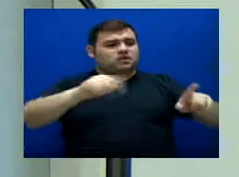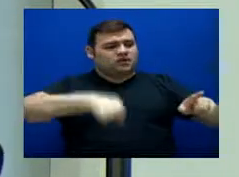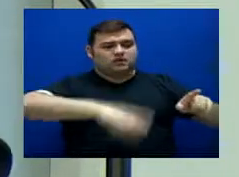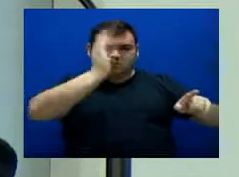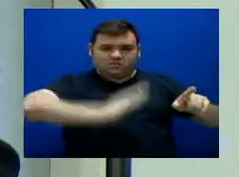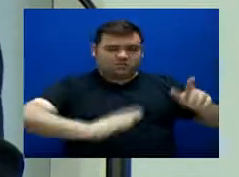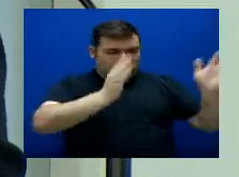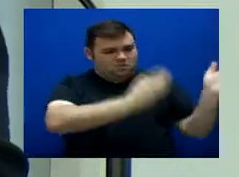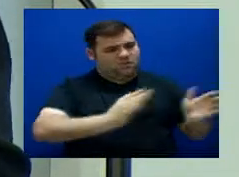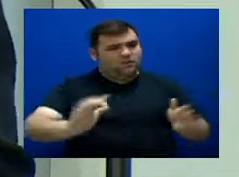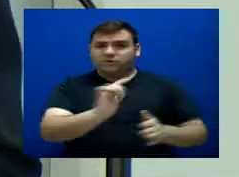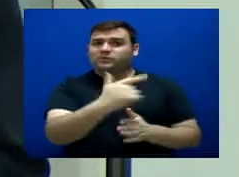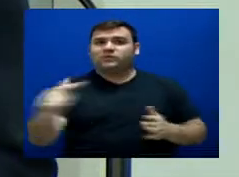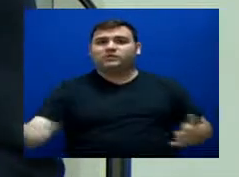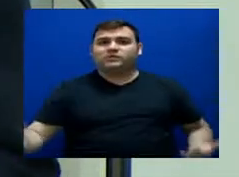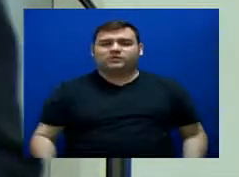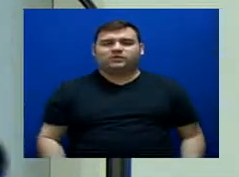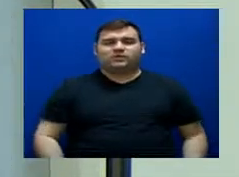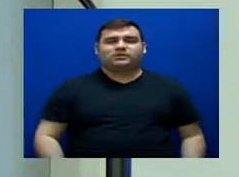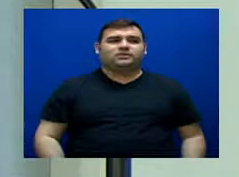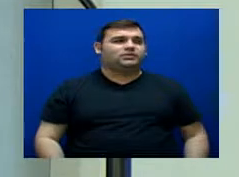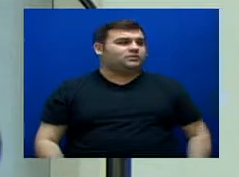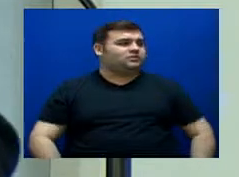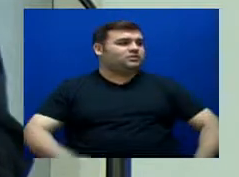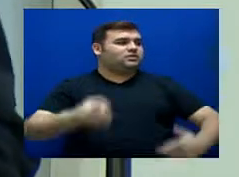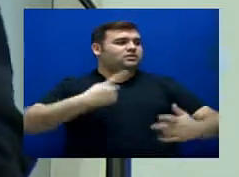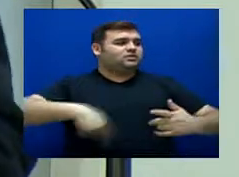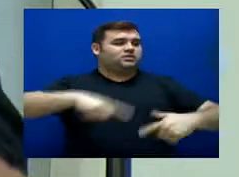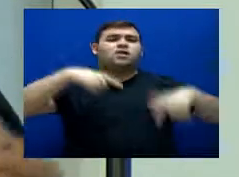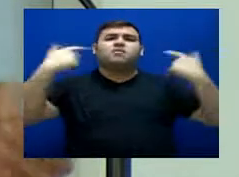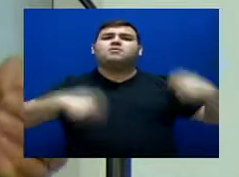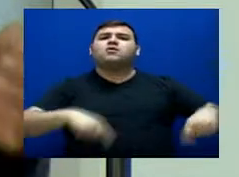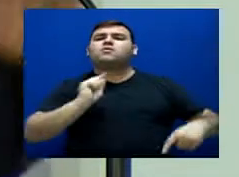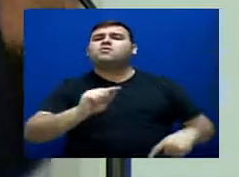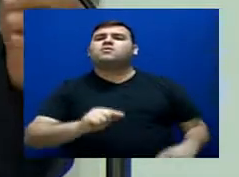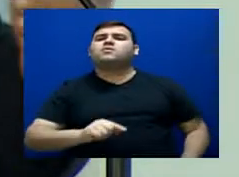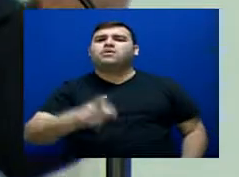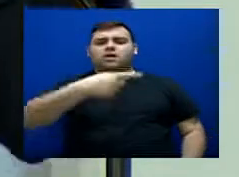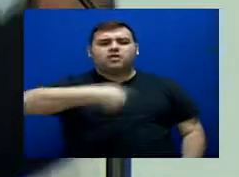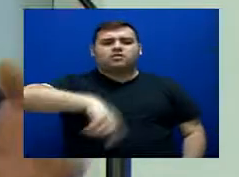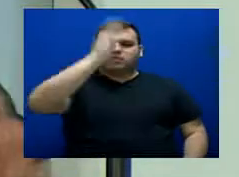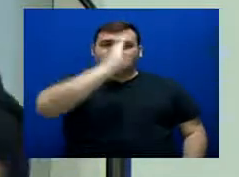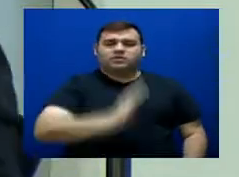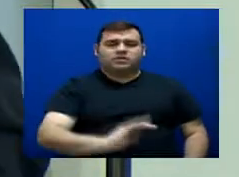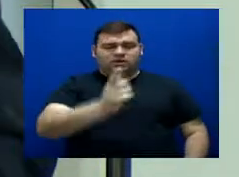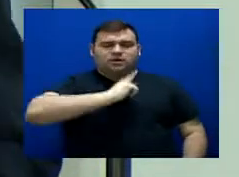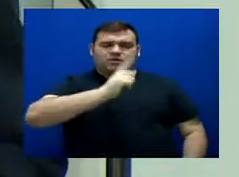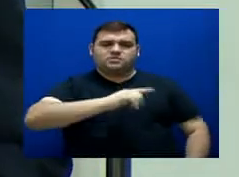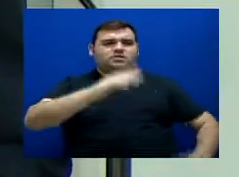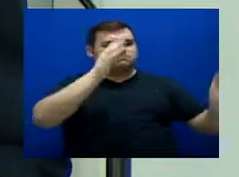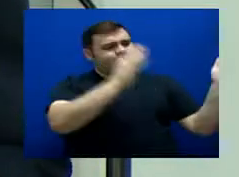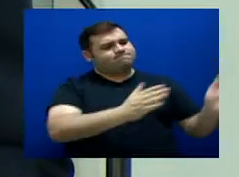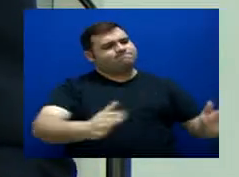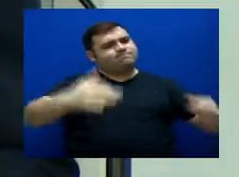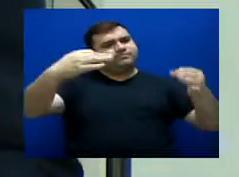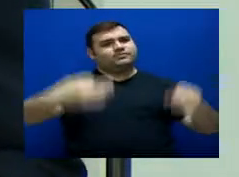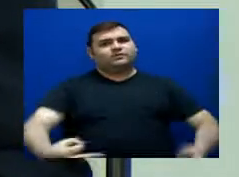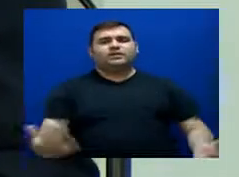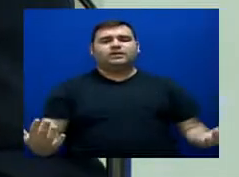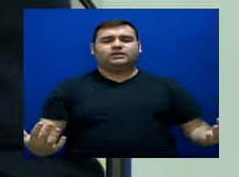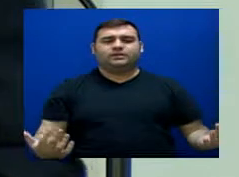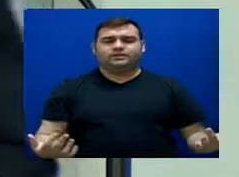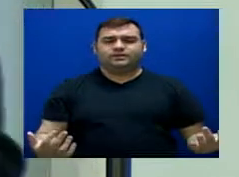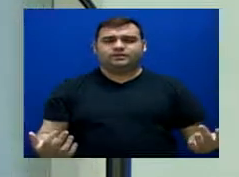país. E nós precisamos que nosso país tenha ordem.